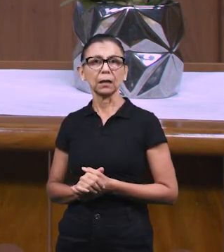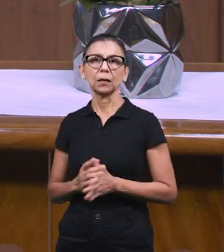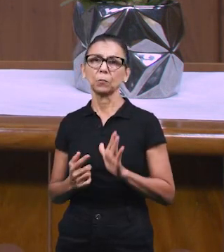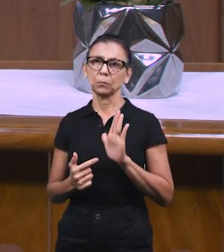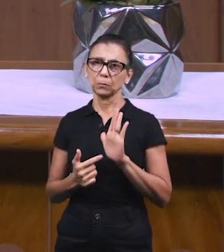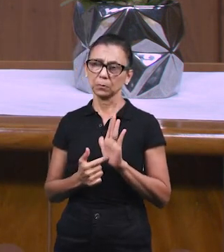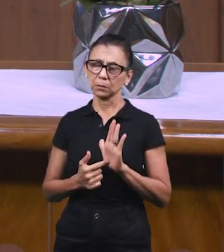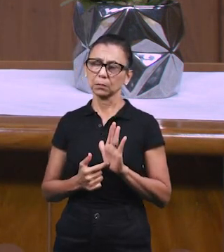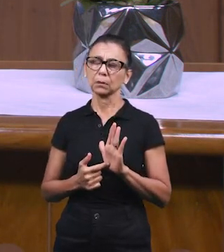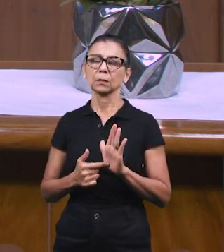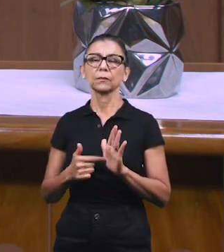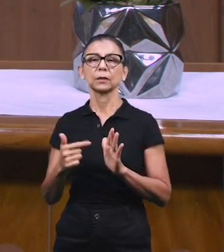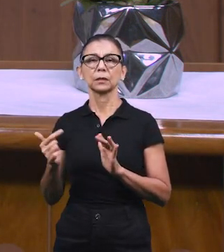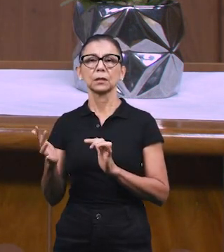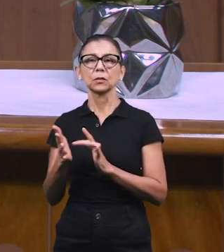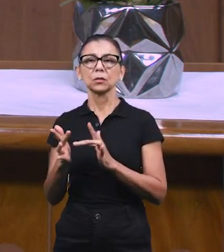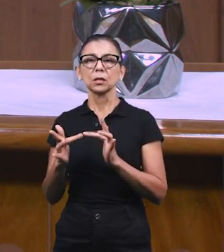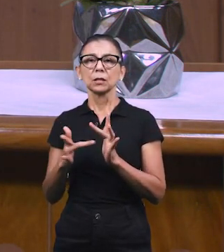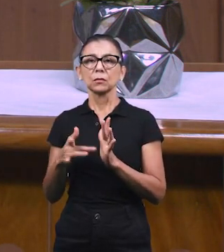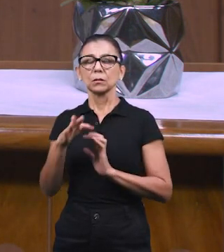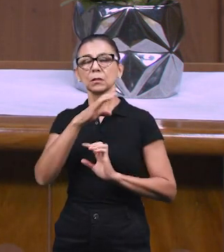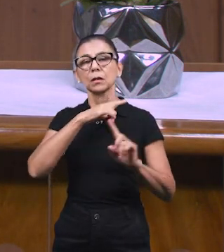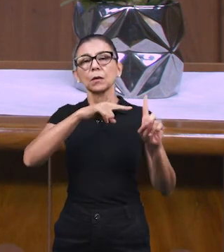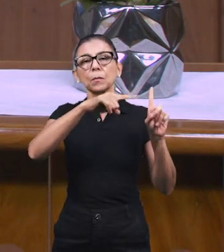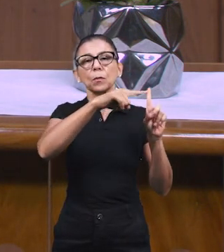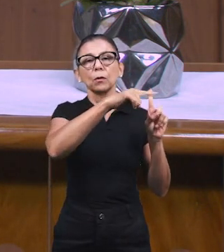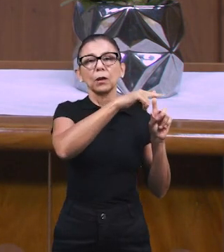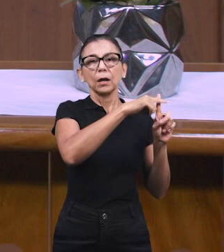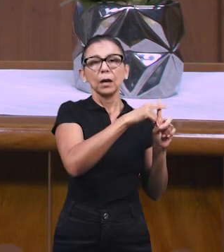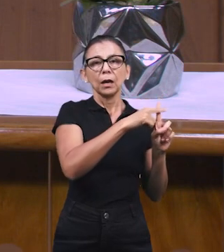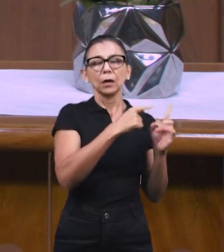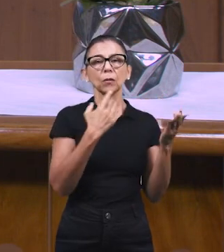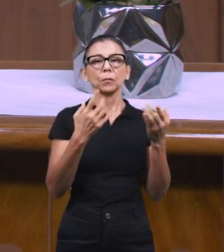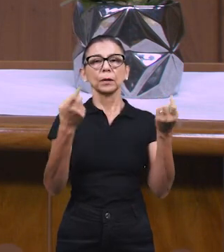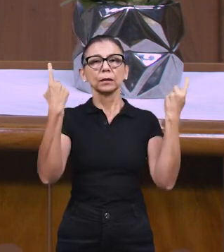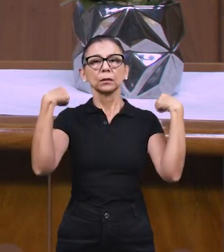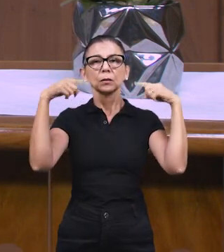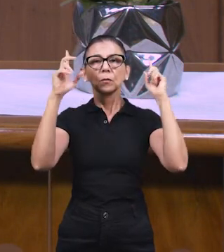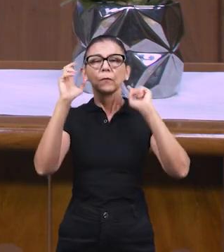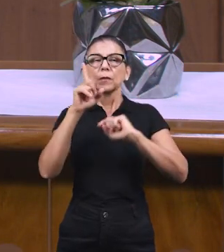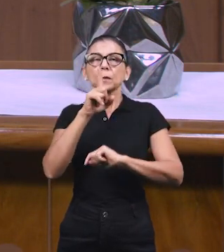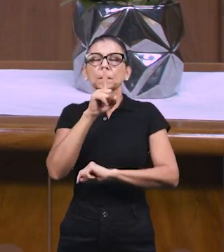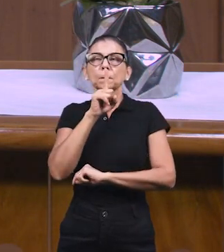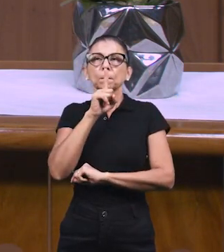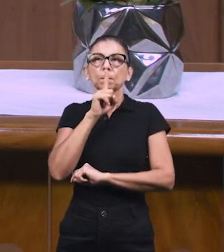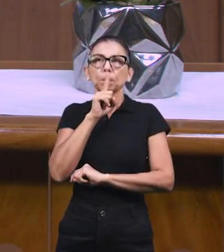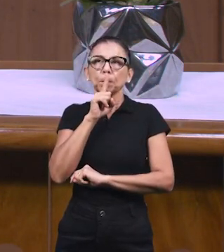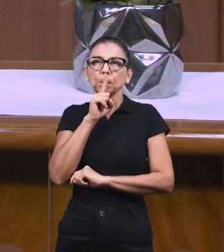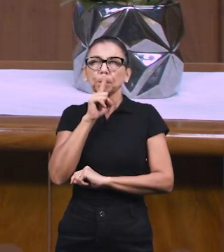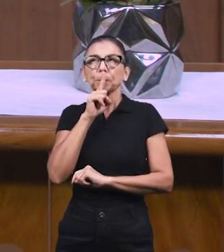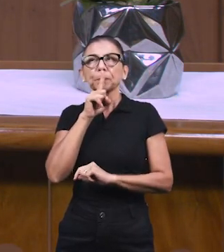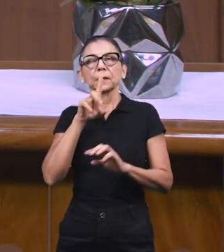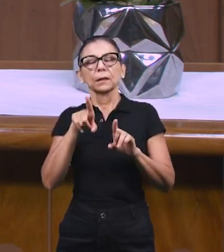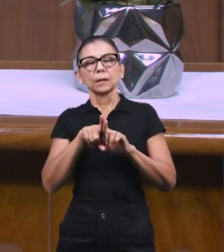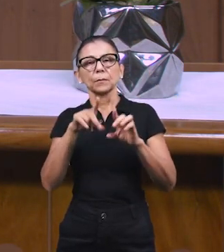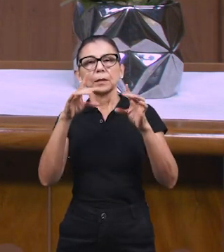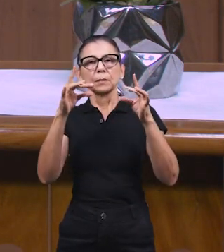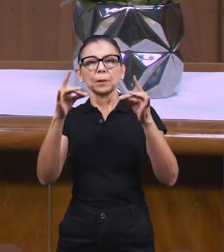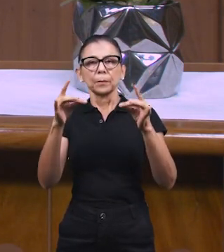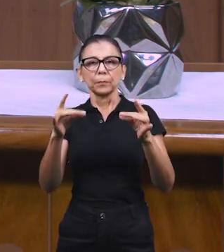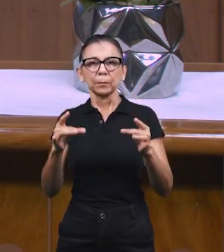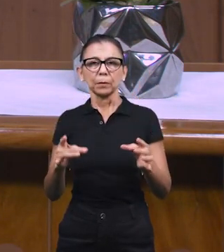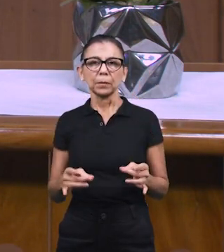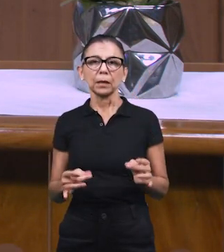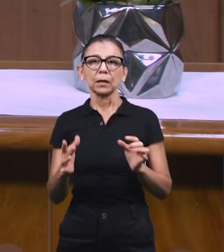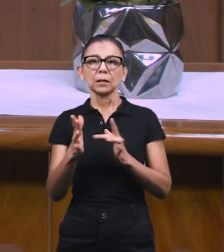seus tosqueadores, que não víamos nele beleza nem alguma para o que o desejássemos. Mas eles estavam ali e eles não